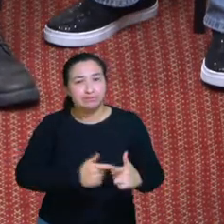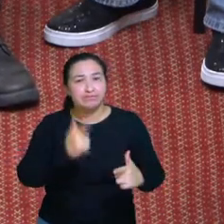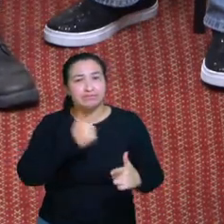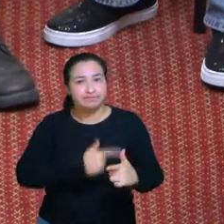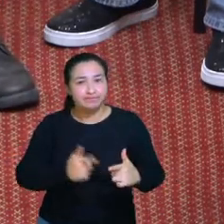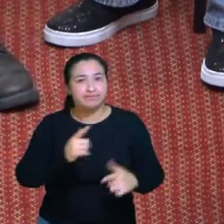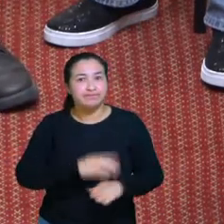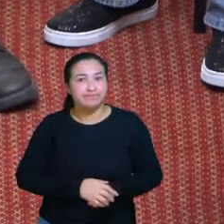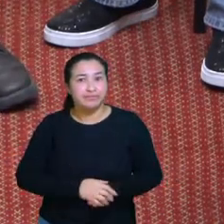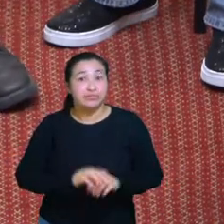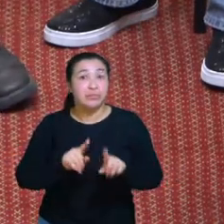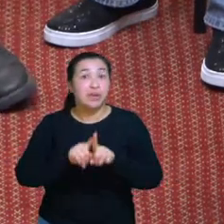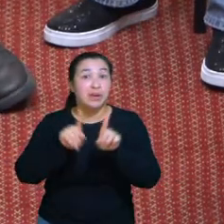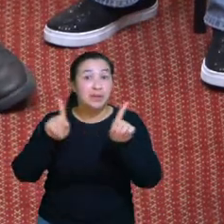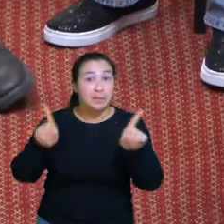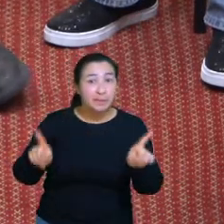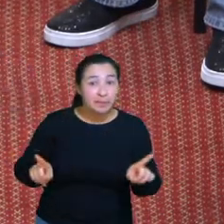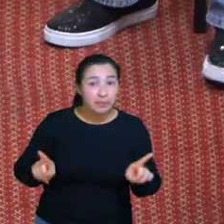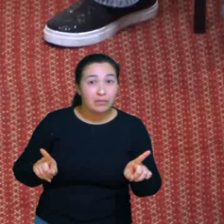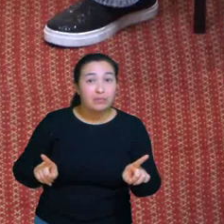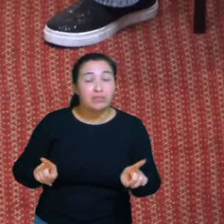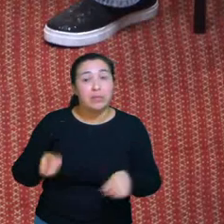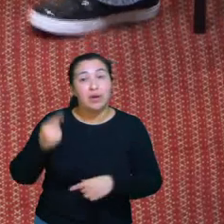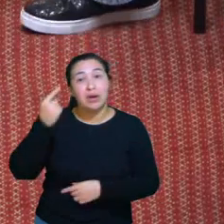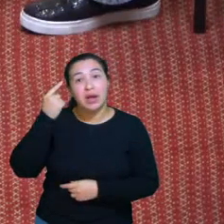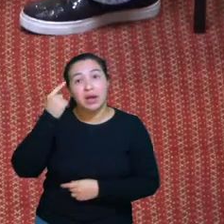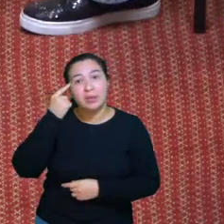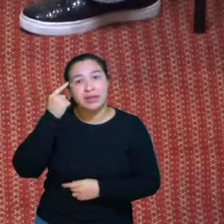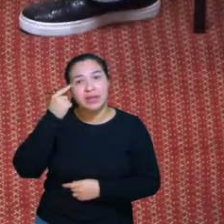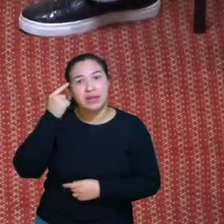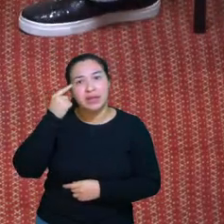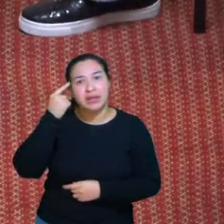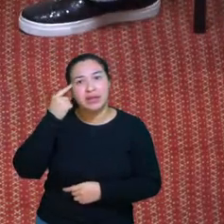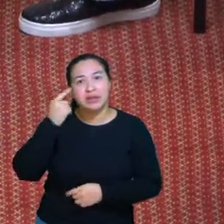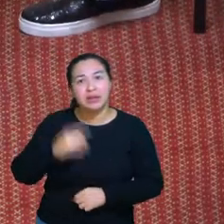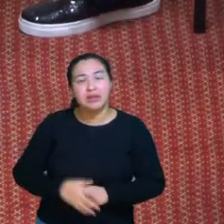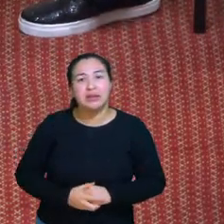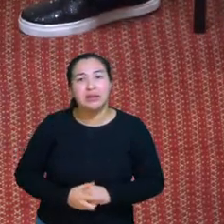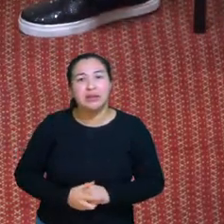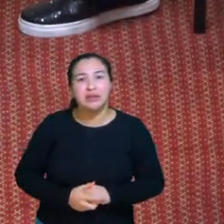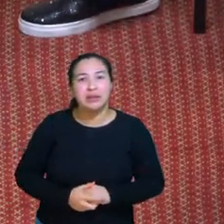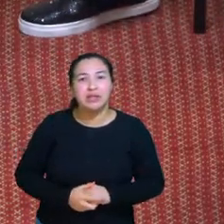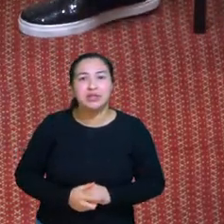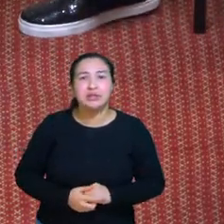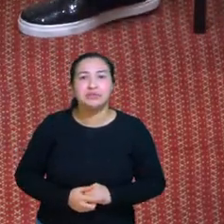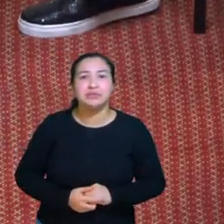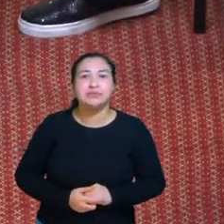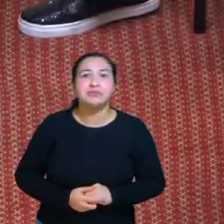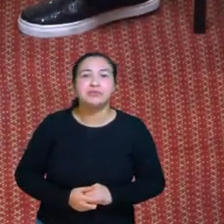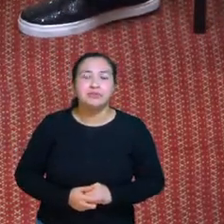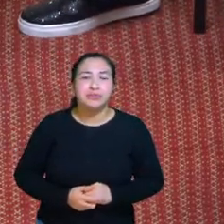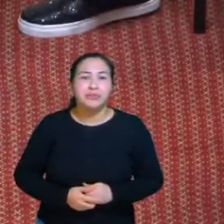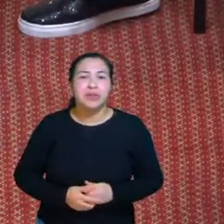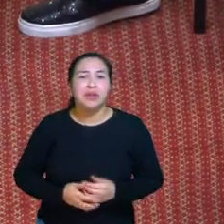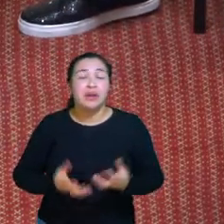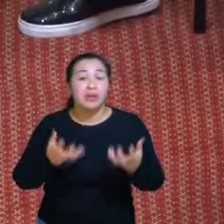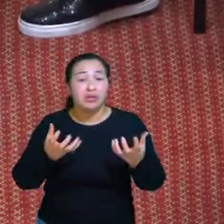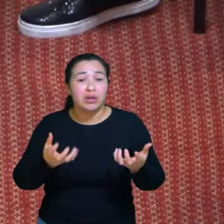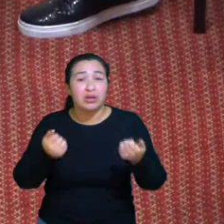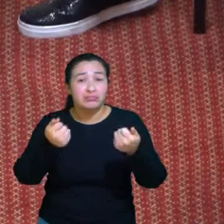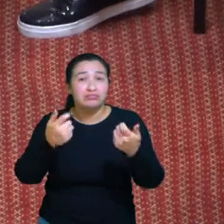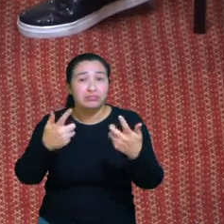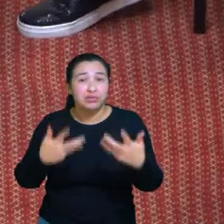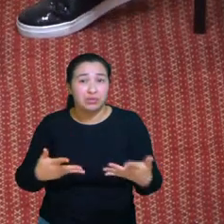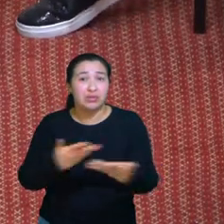preservar um pouco aquilo que ou preservar muito o que a gente a faz de Positivo né É só eu queria chamar atenção